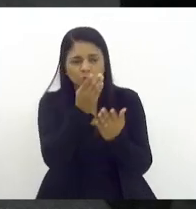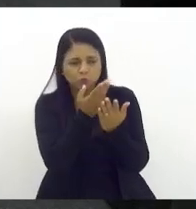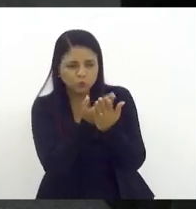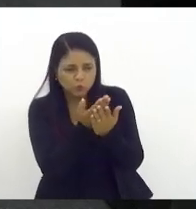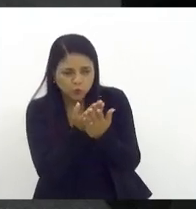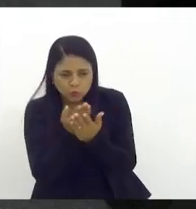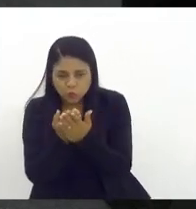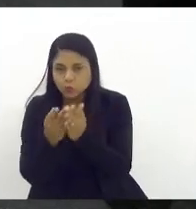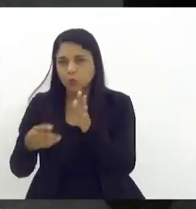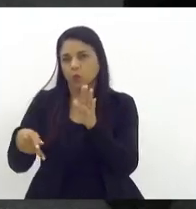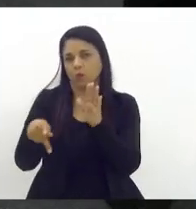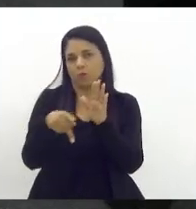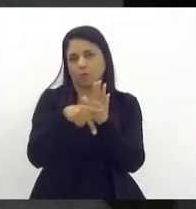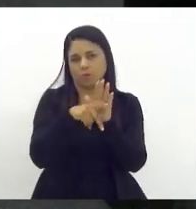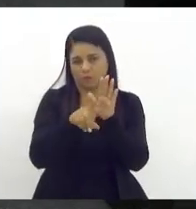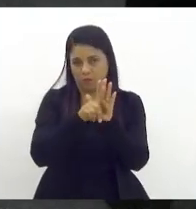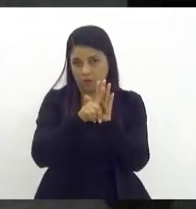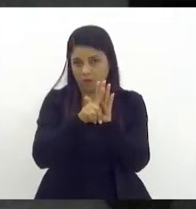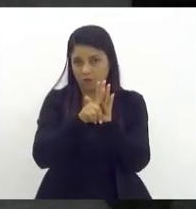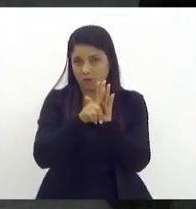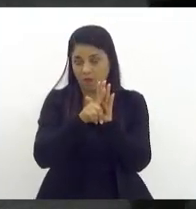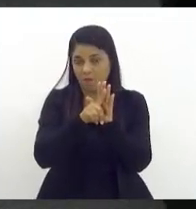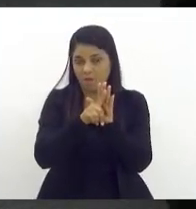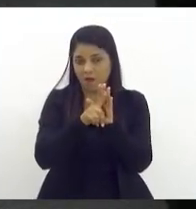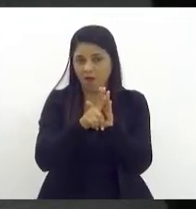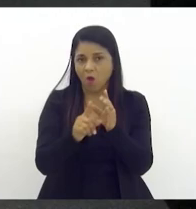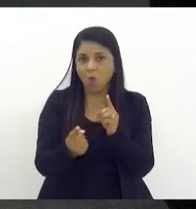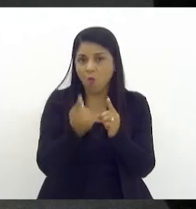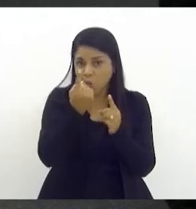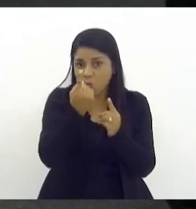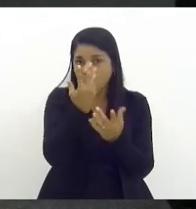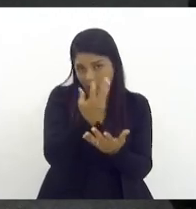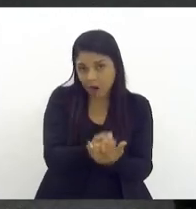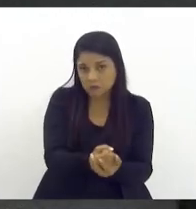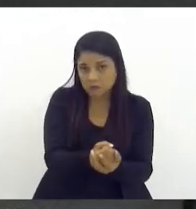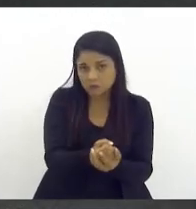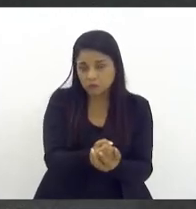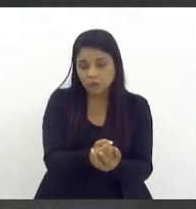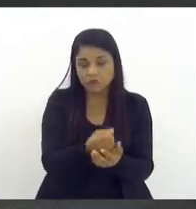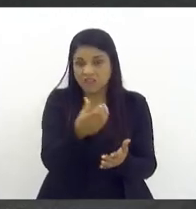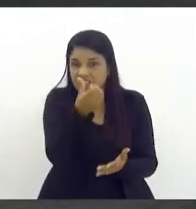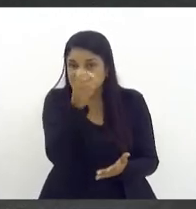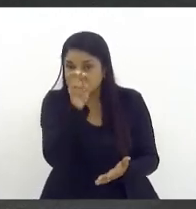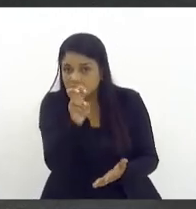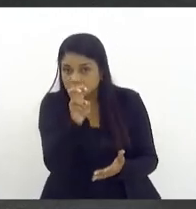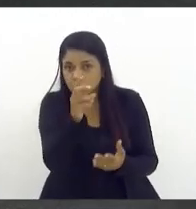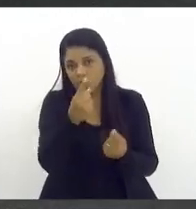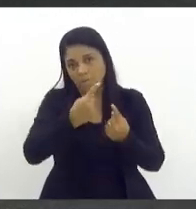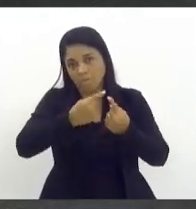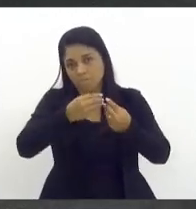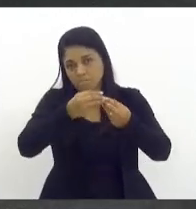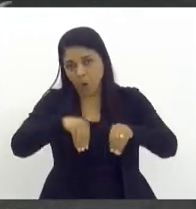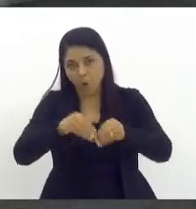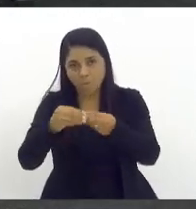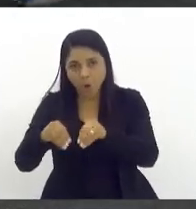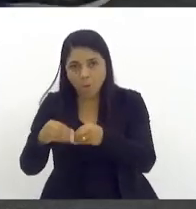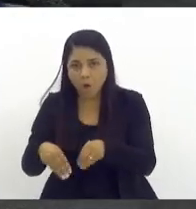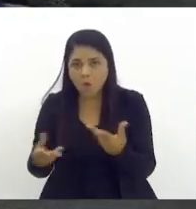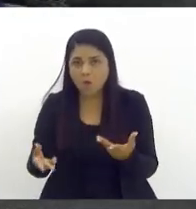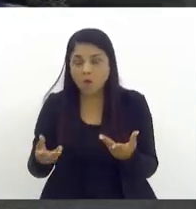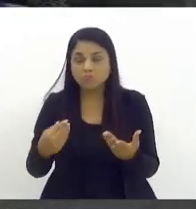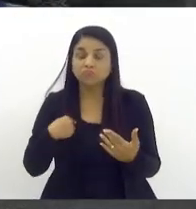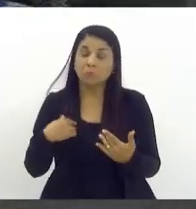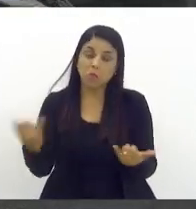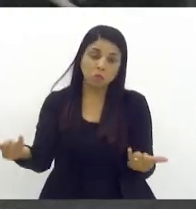Então, para derrubar as emendas, dentro da comissão que eu faço parte, eu esperava que, pelo menos, eu fosse comunicado. Mas, como